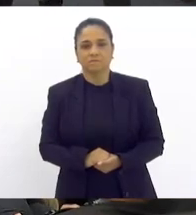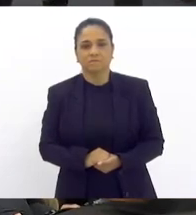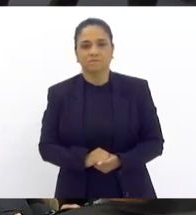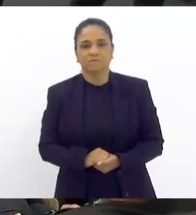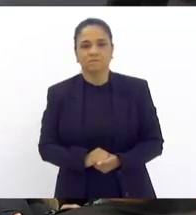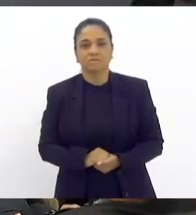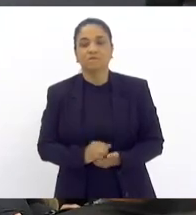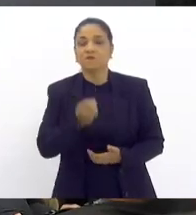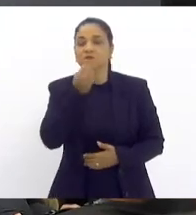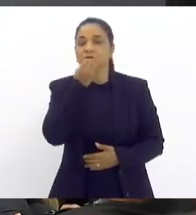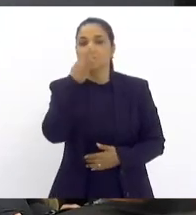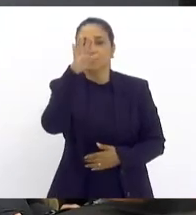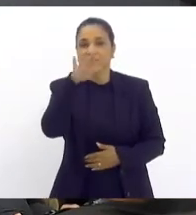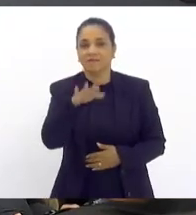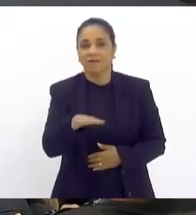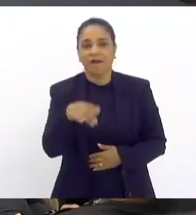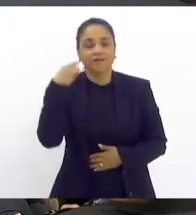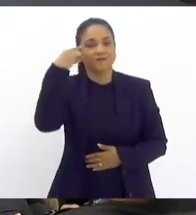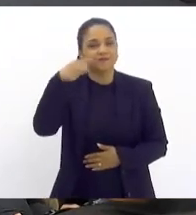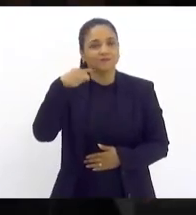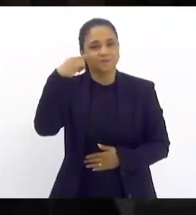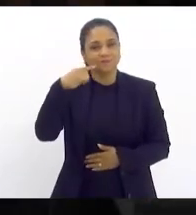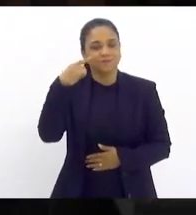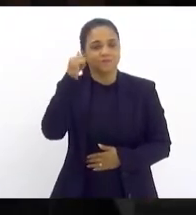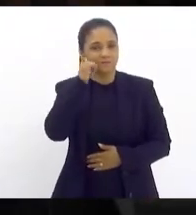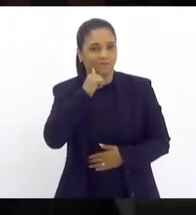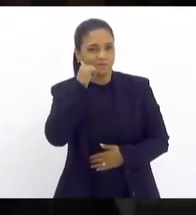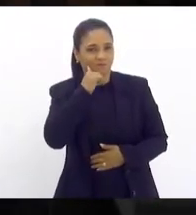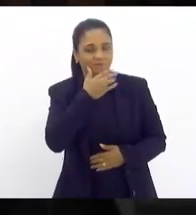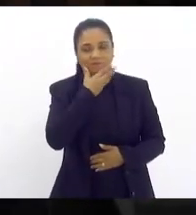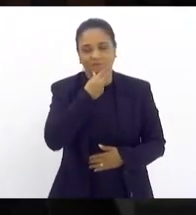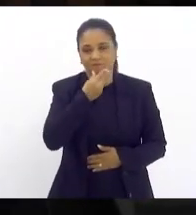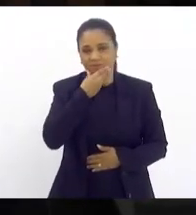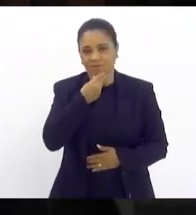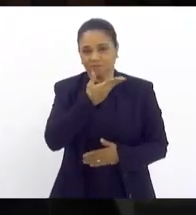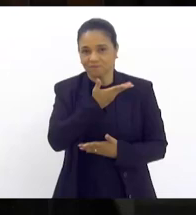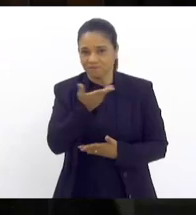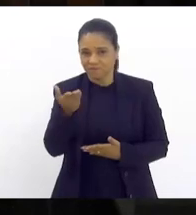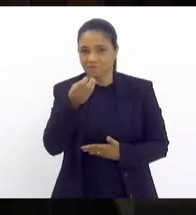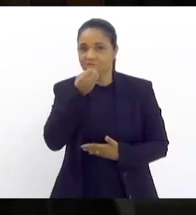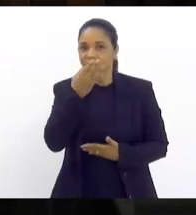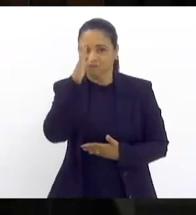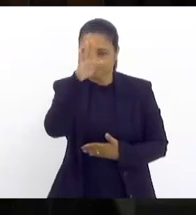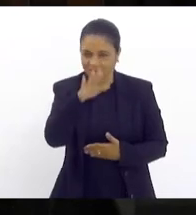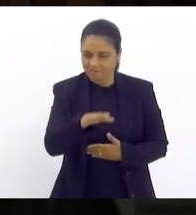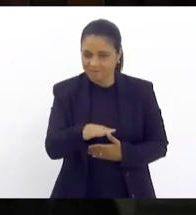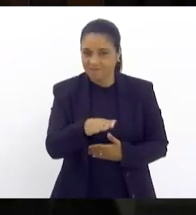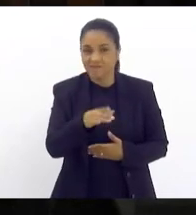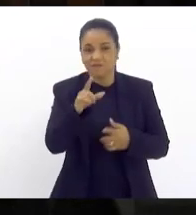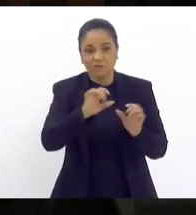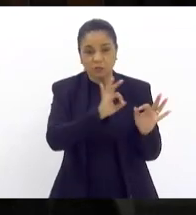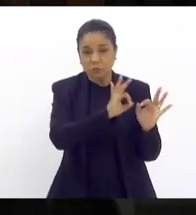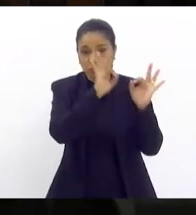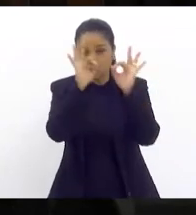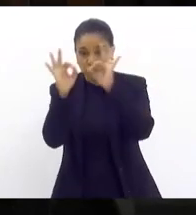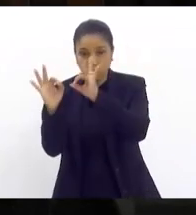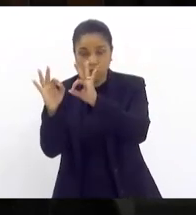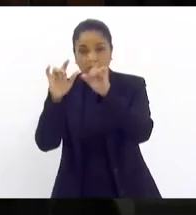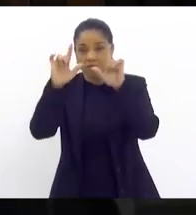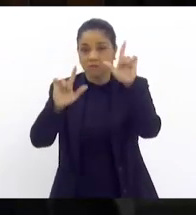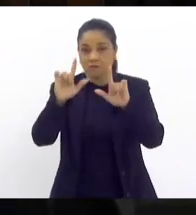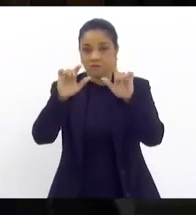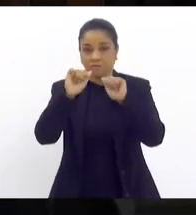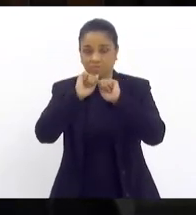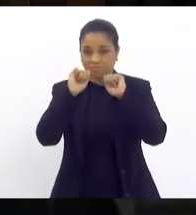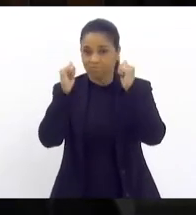Boa tarde deputados deputadas Boa tarde todos aqueles que nos assistem pela TV alerj